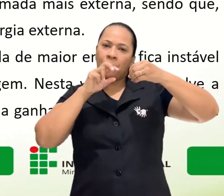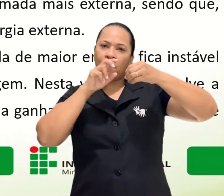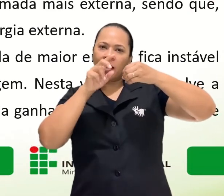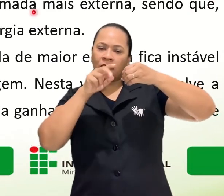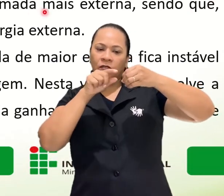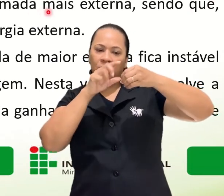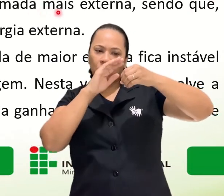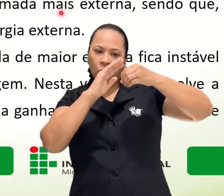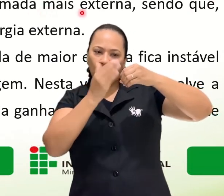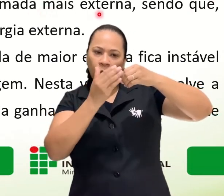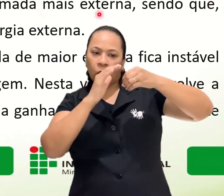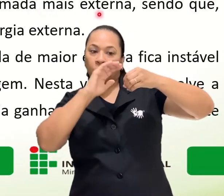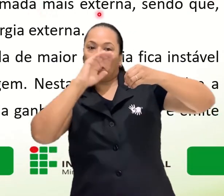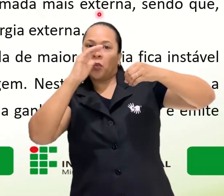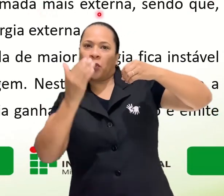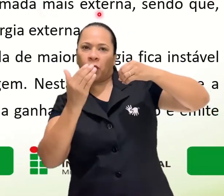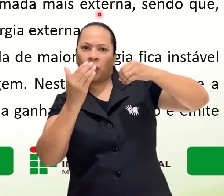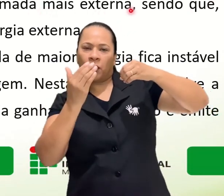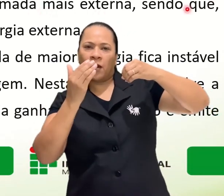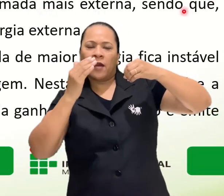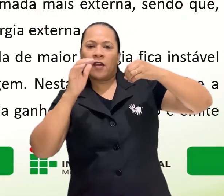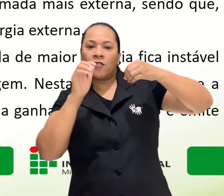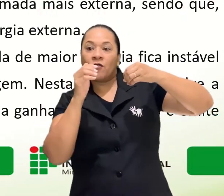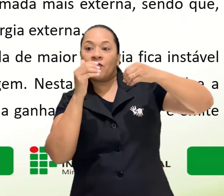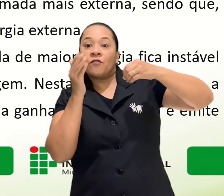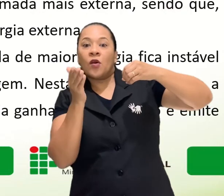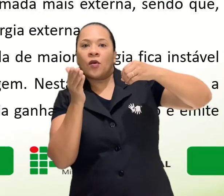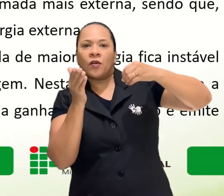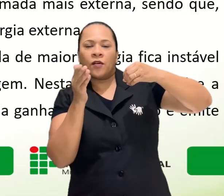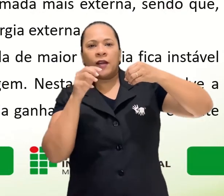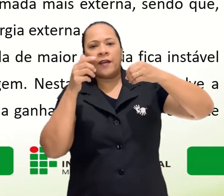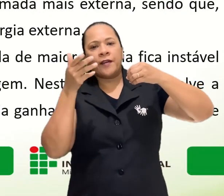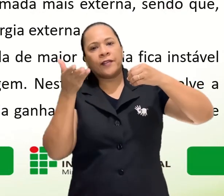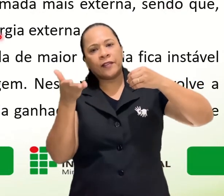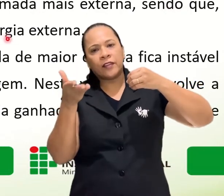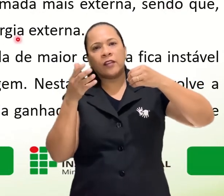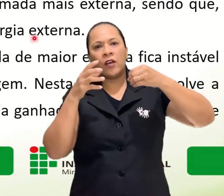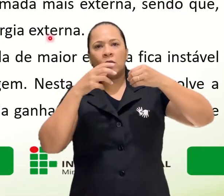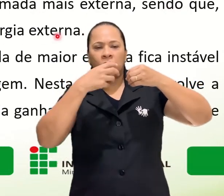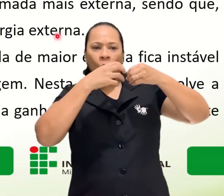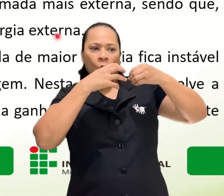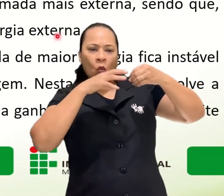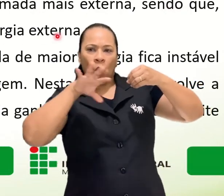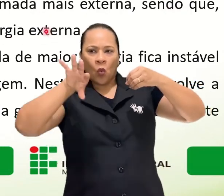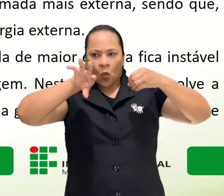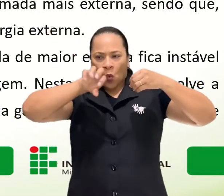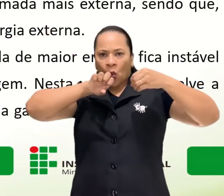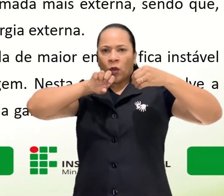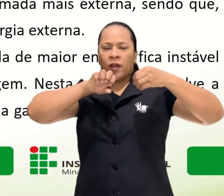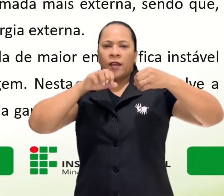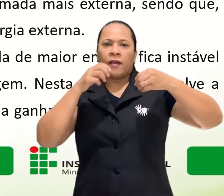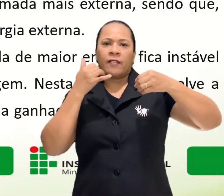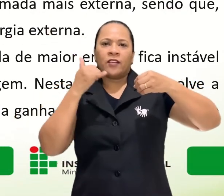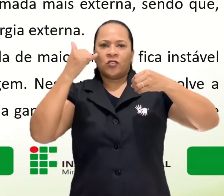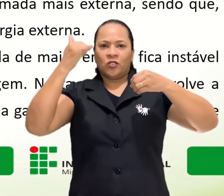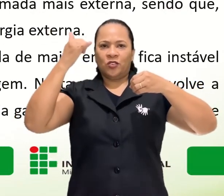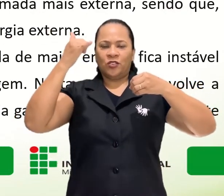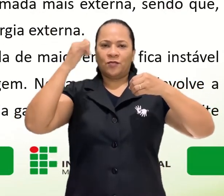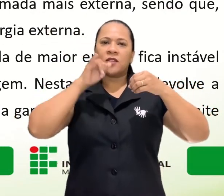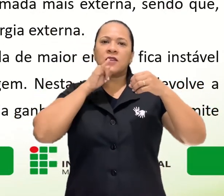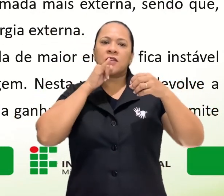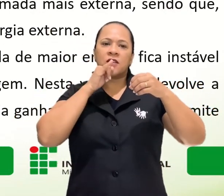pode saltar para uma camada mais externa, sendo que para isso é necessário que ele ganhe energia externa. Por